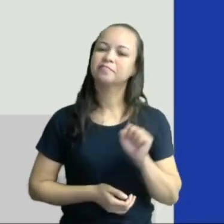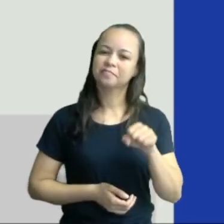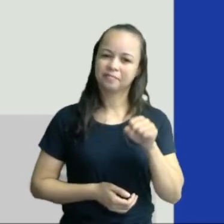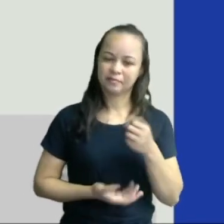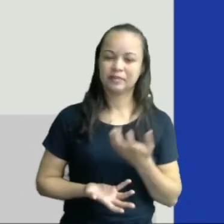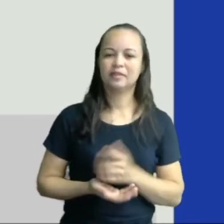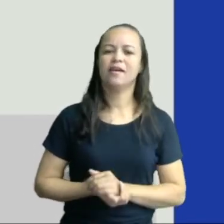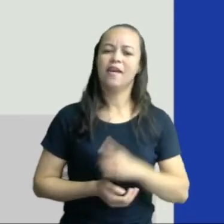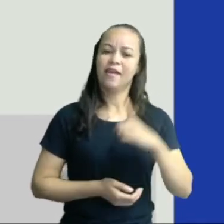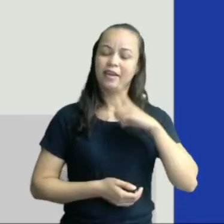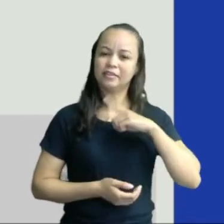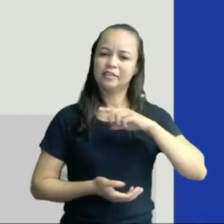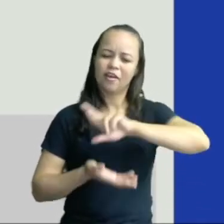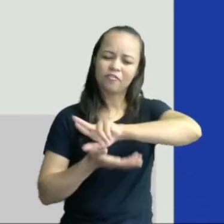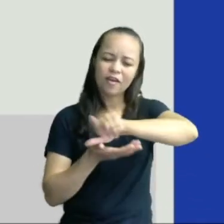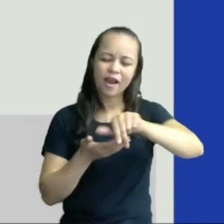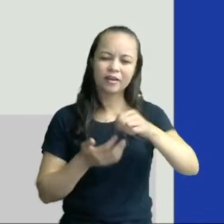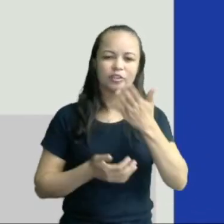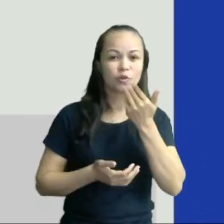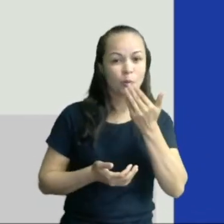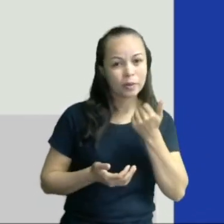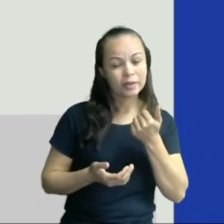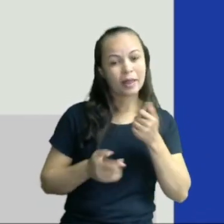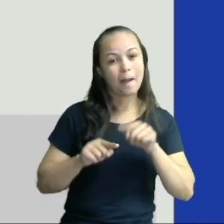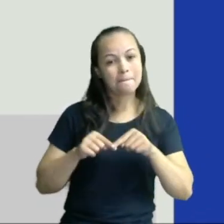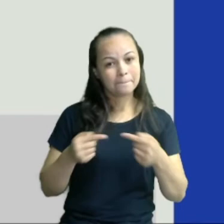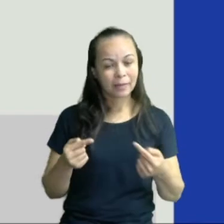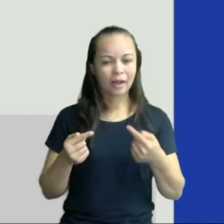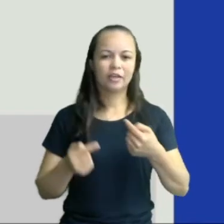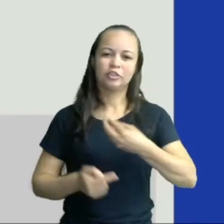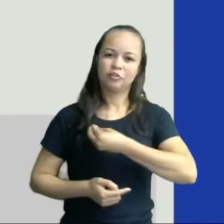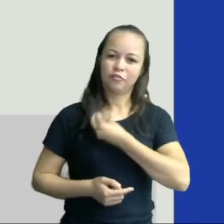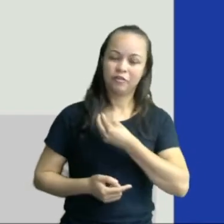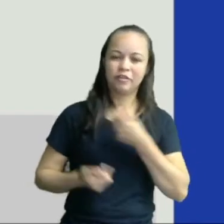Isso, ele tinha muitos alimentos, mas vivia com um gato.